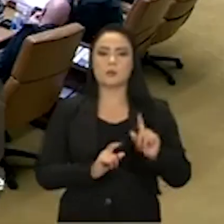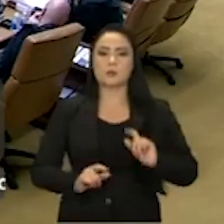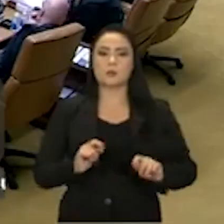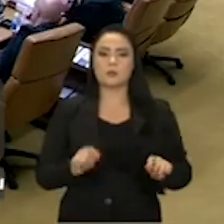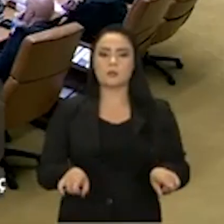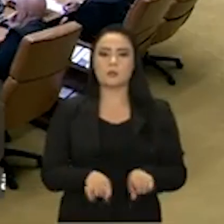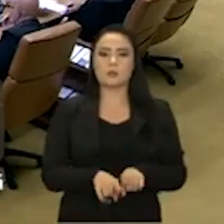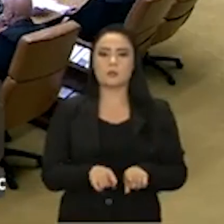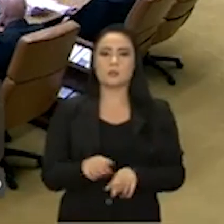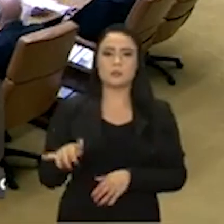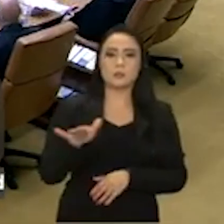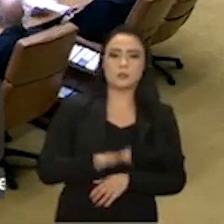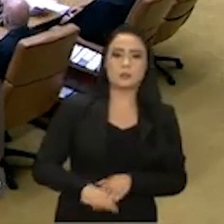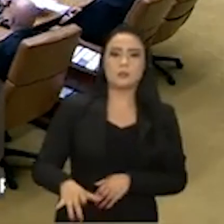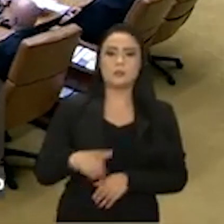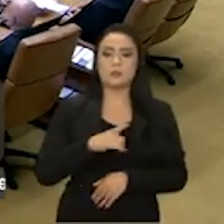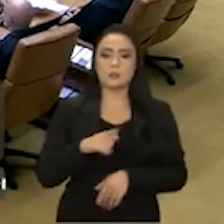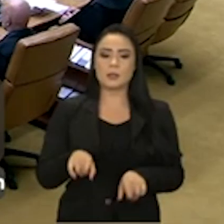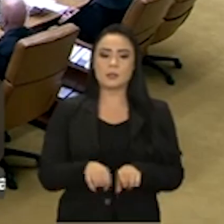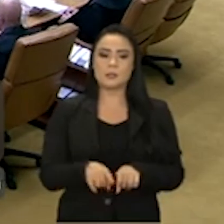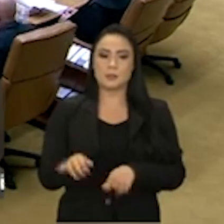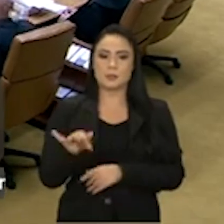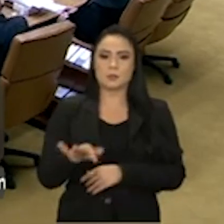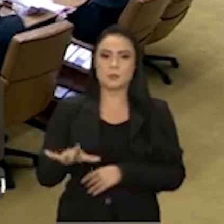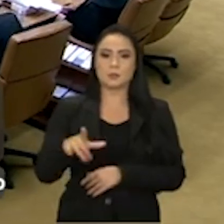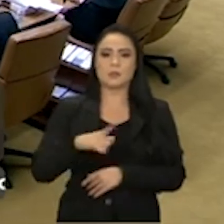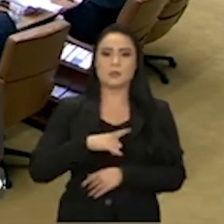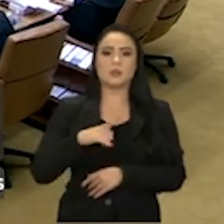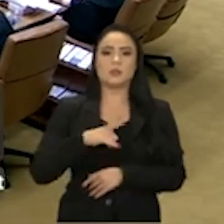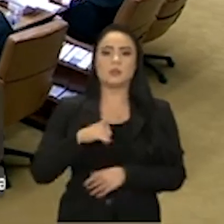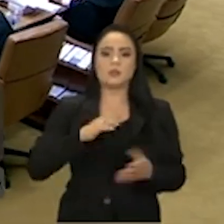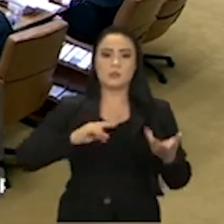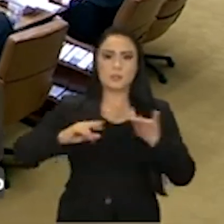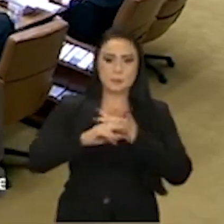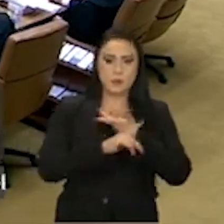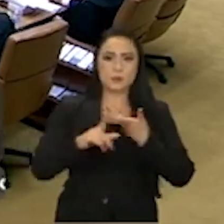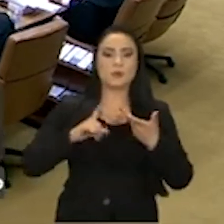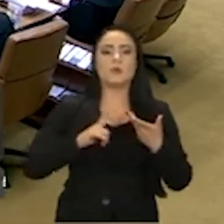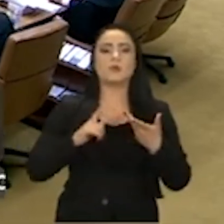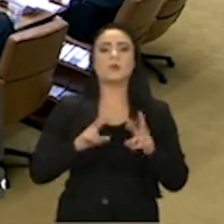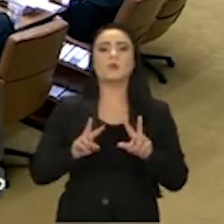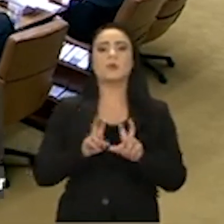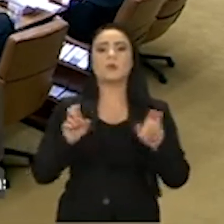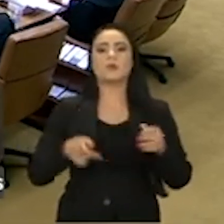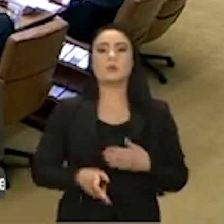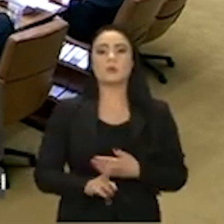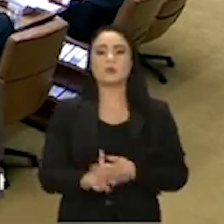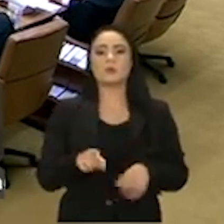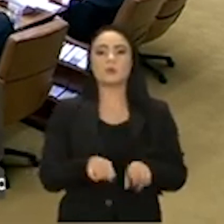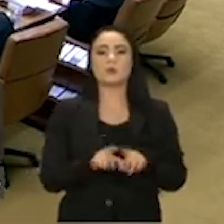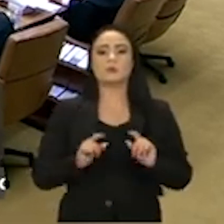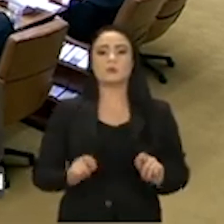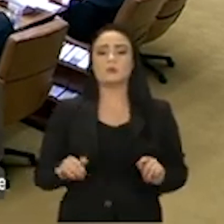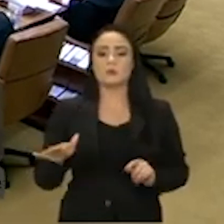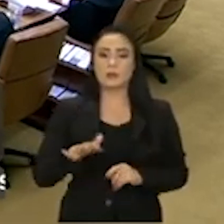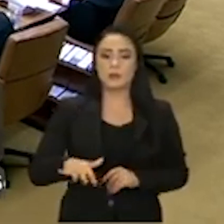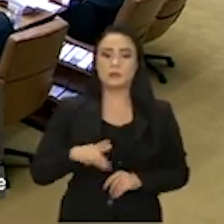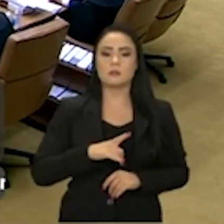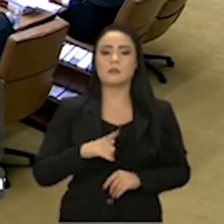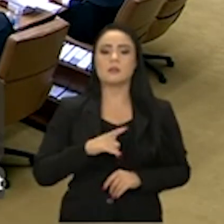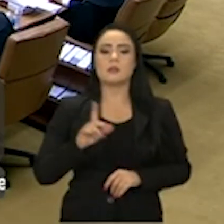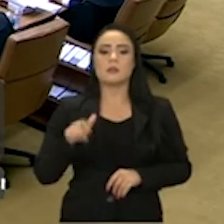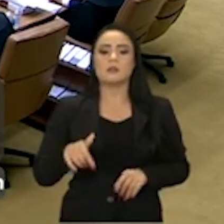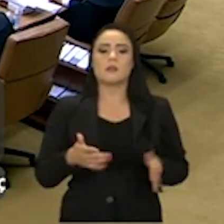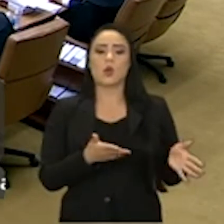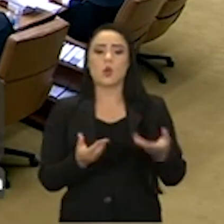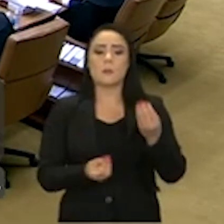preso. É esse o ponto da nossa divergência. O inverso seria possível, dele recorrer e tentar. E aí o relator concedeu uma liminar.